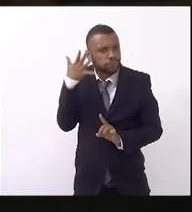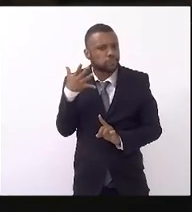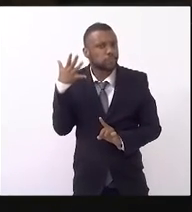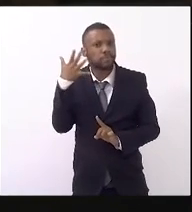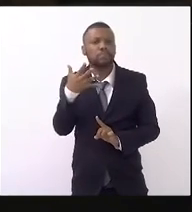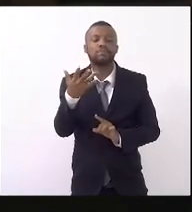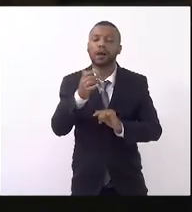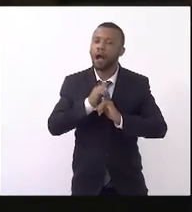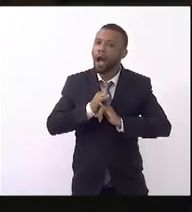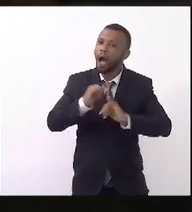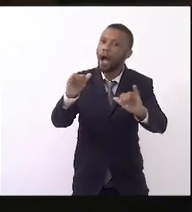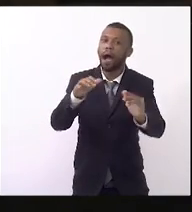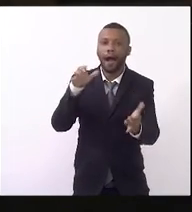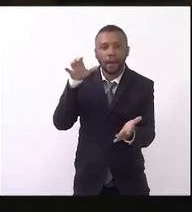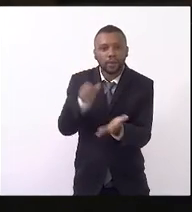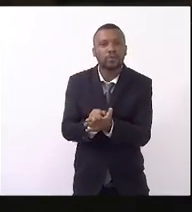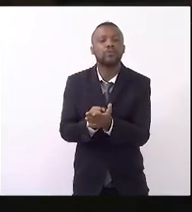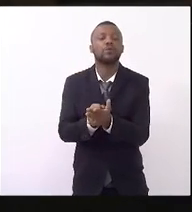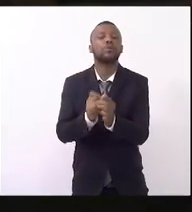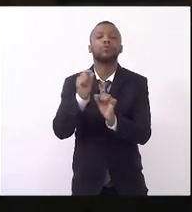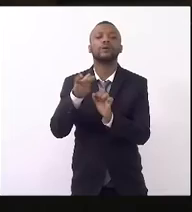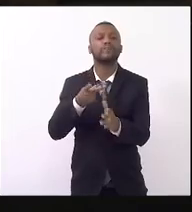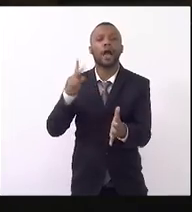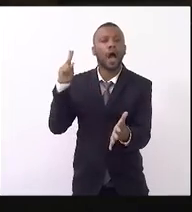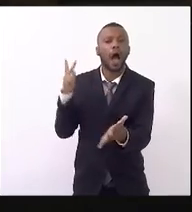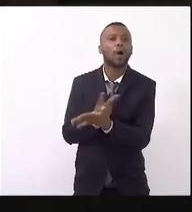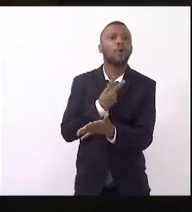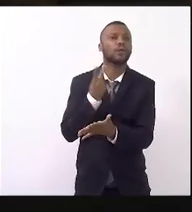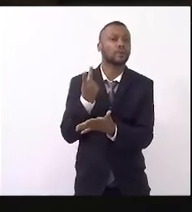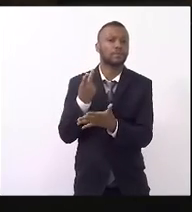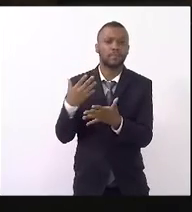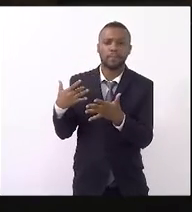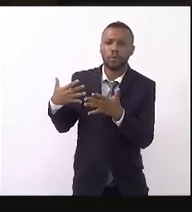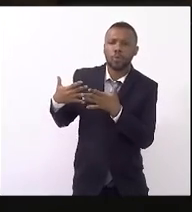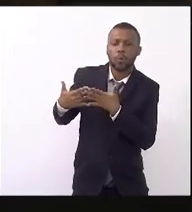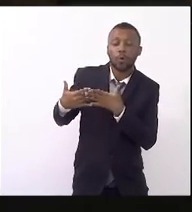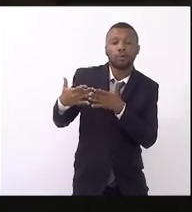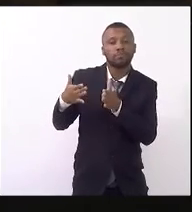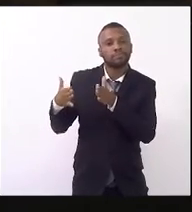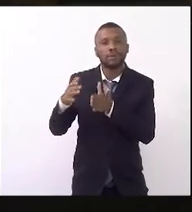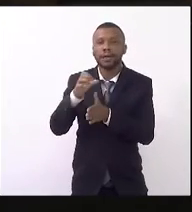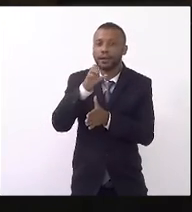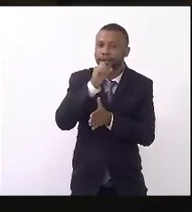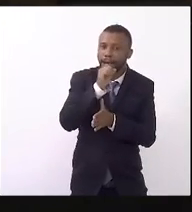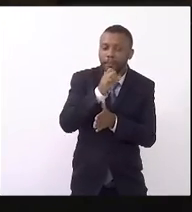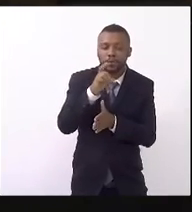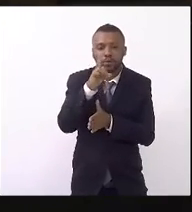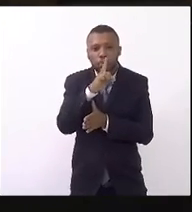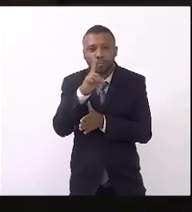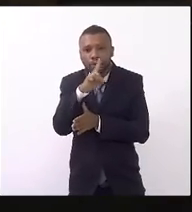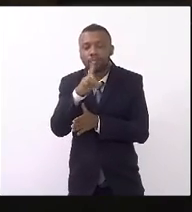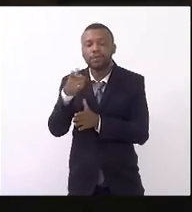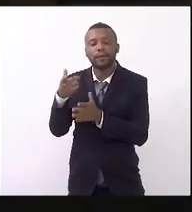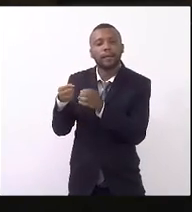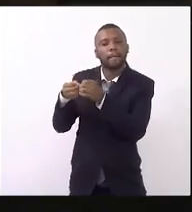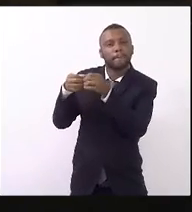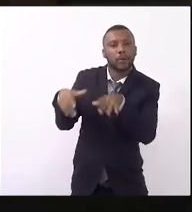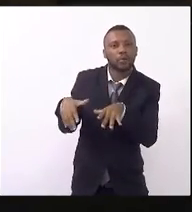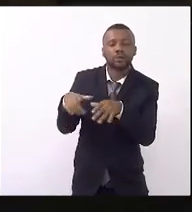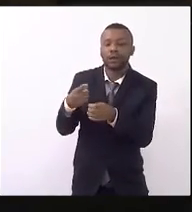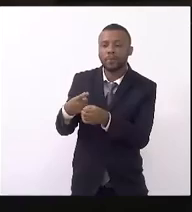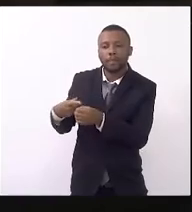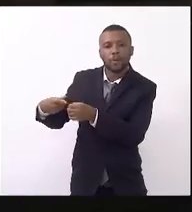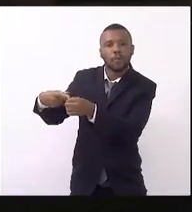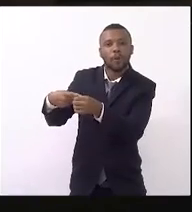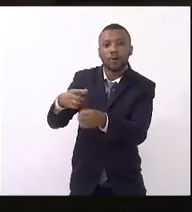o registro das ocorrências do final de semana que acometeram as cidades